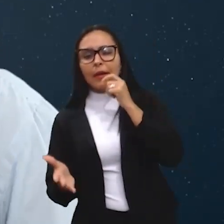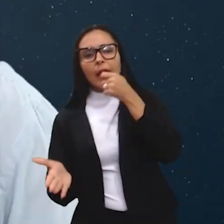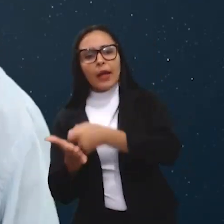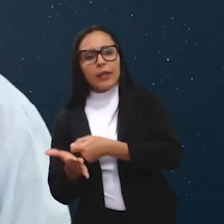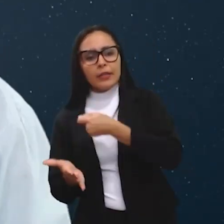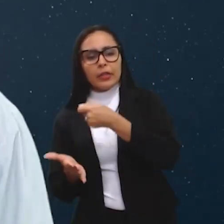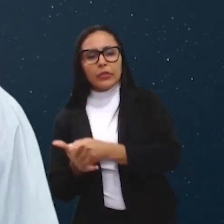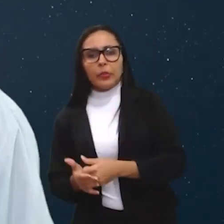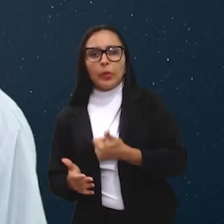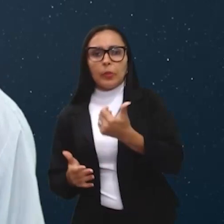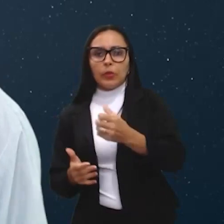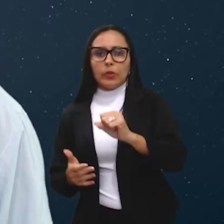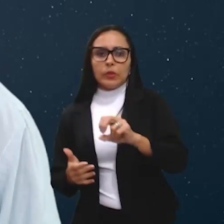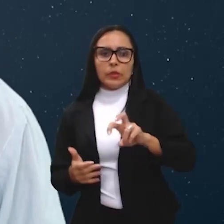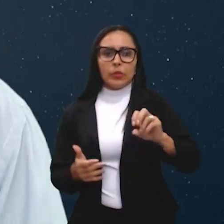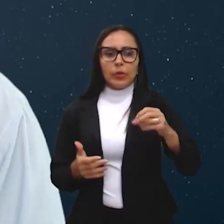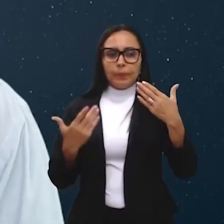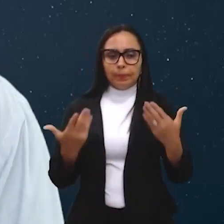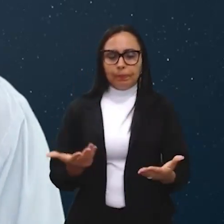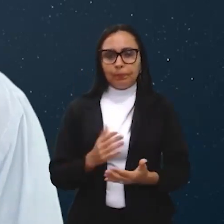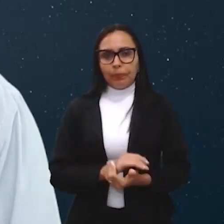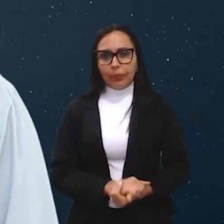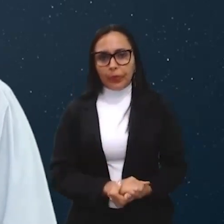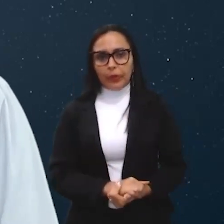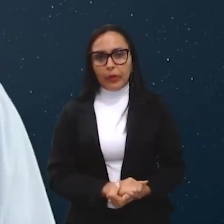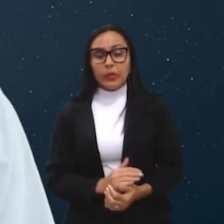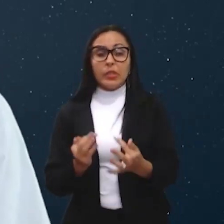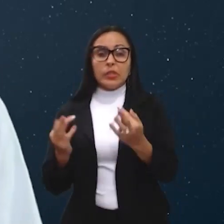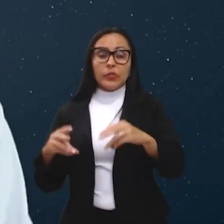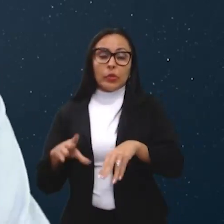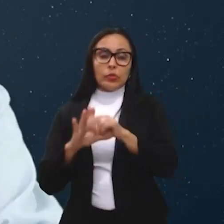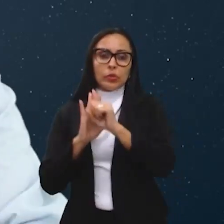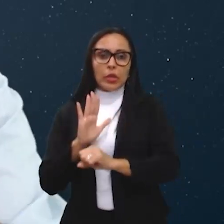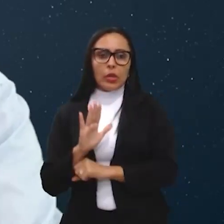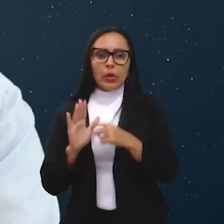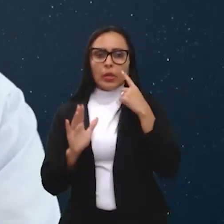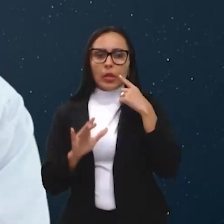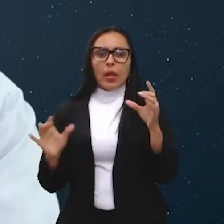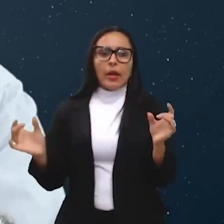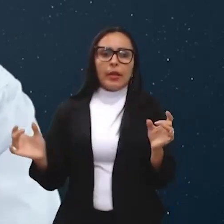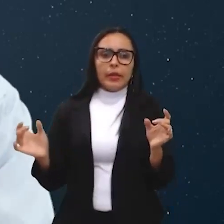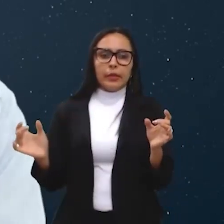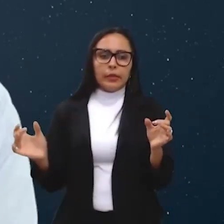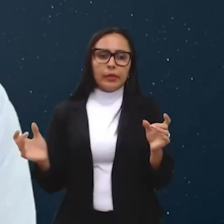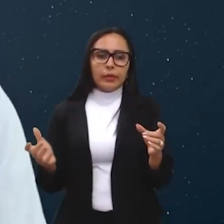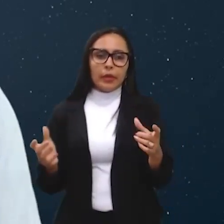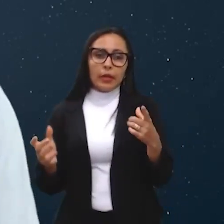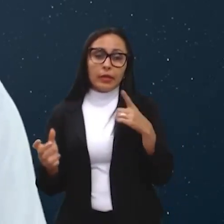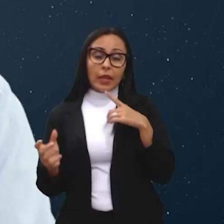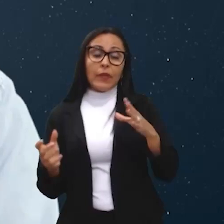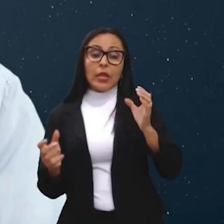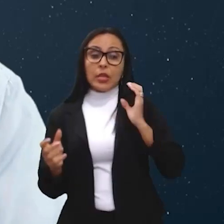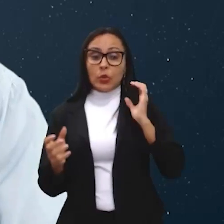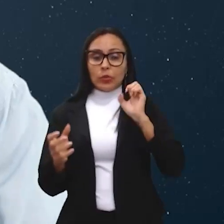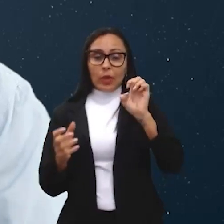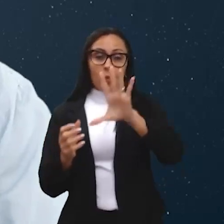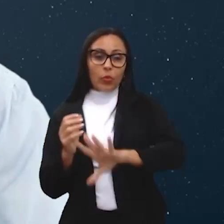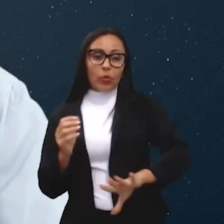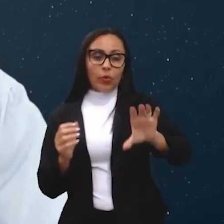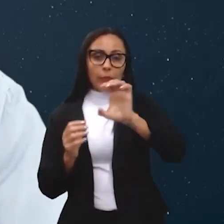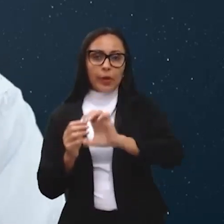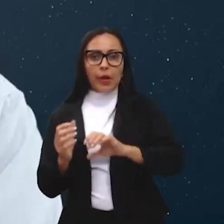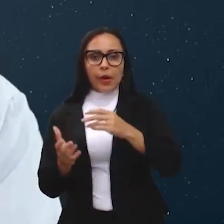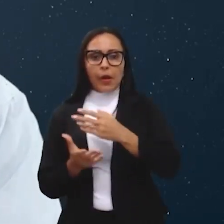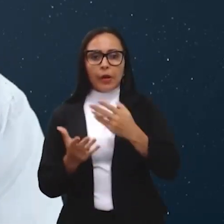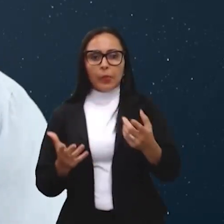pós 1850, né? E esse final de século ele acabou sendo muito rico na Europa